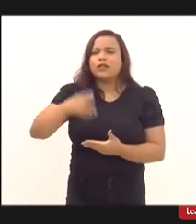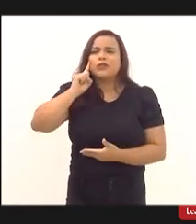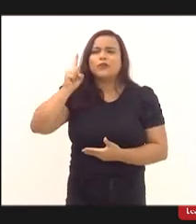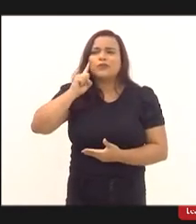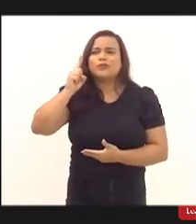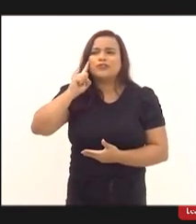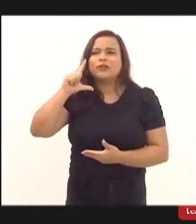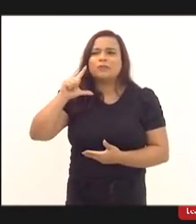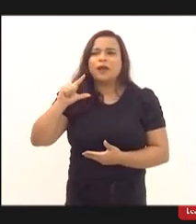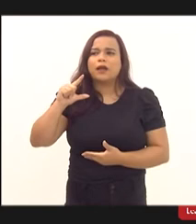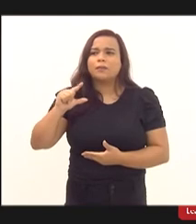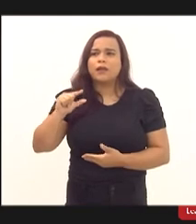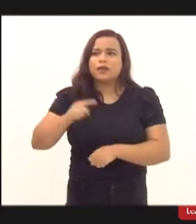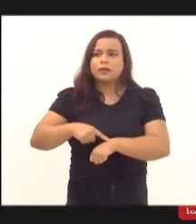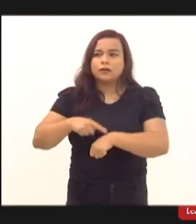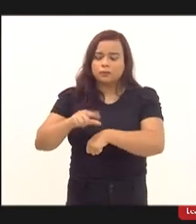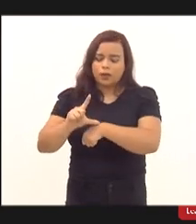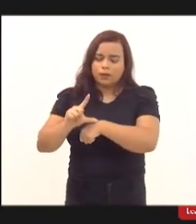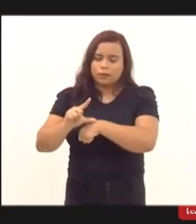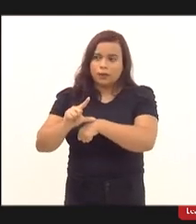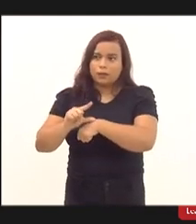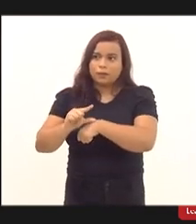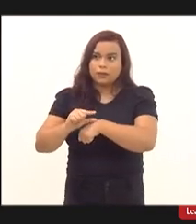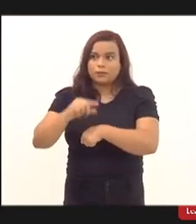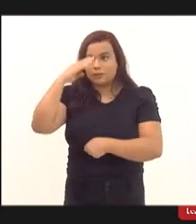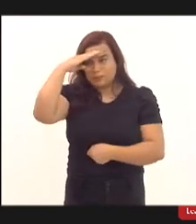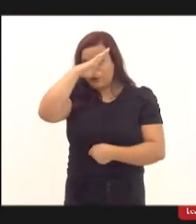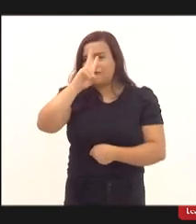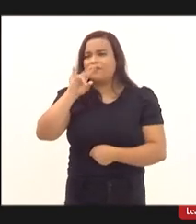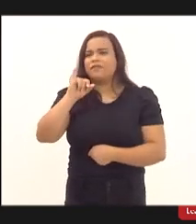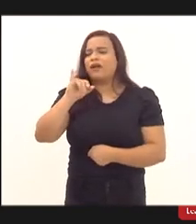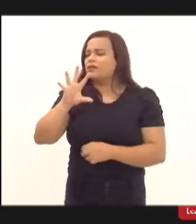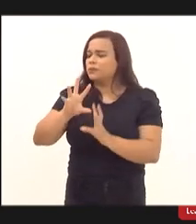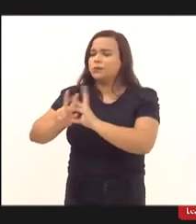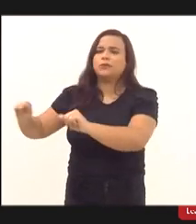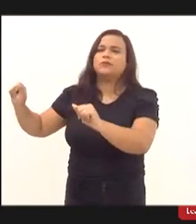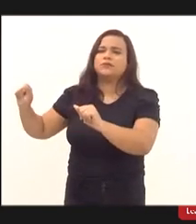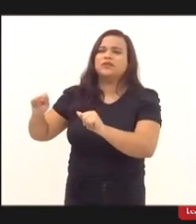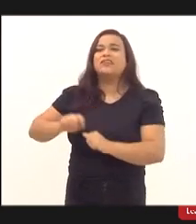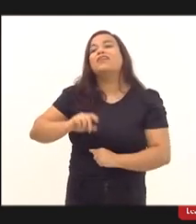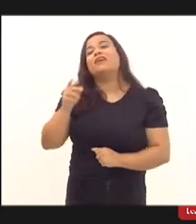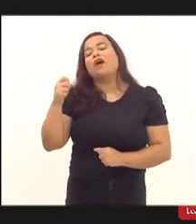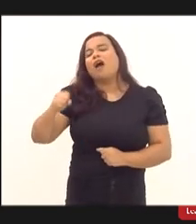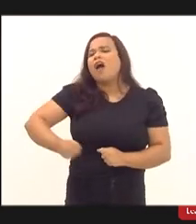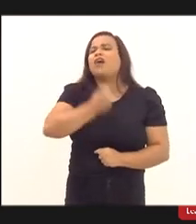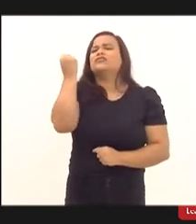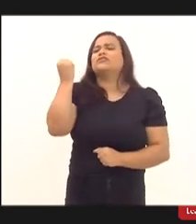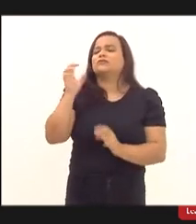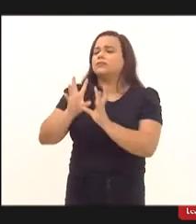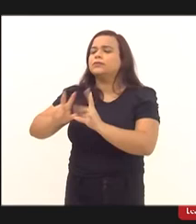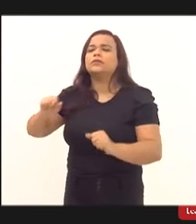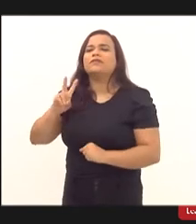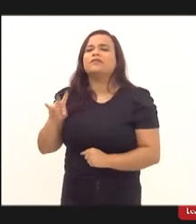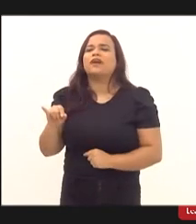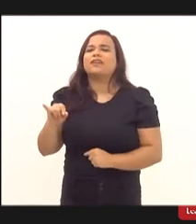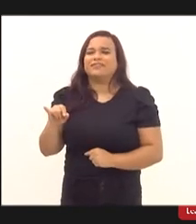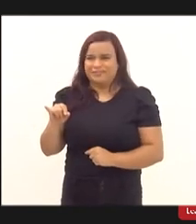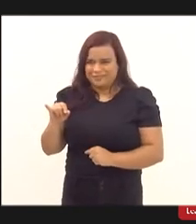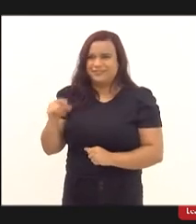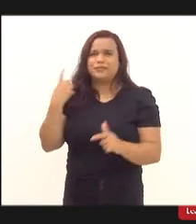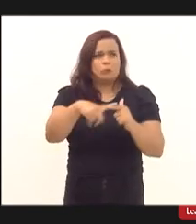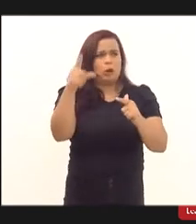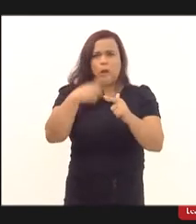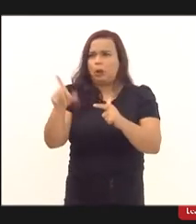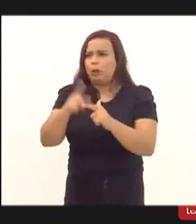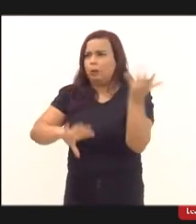eles vão passar bolsonaro vai passar o ódio vai passar com a devastação vai passar